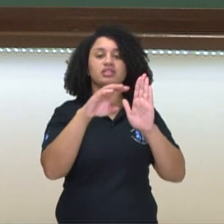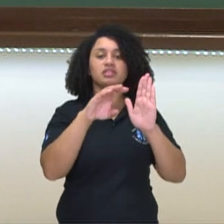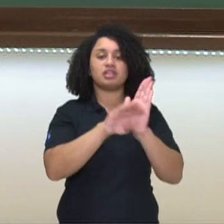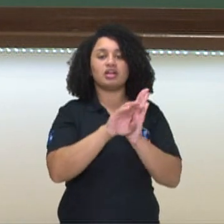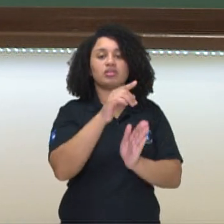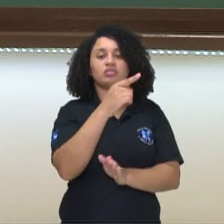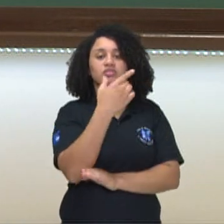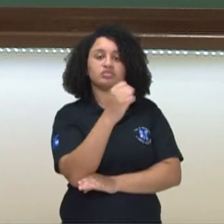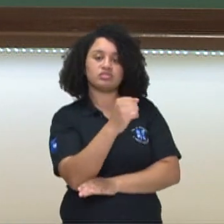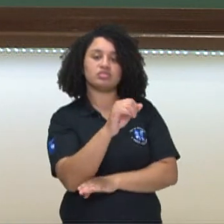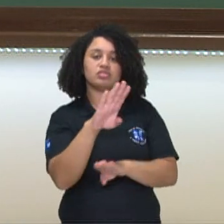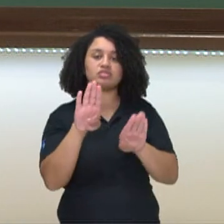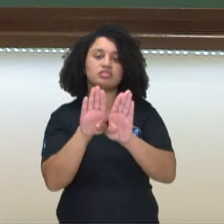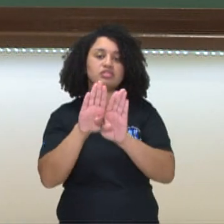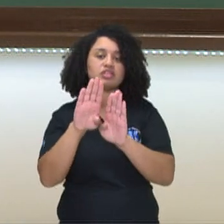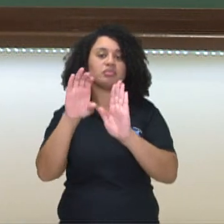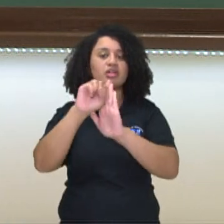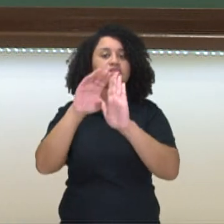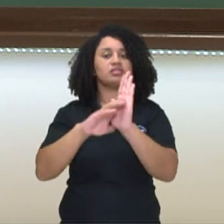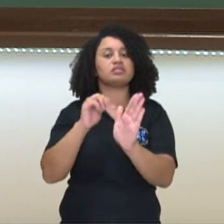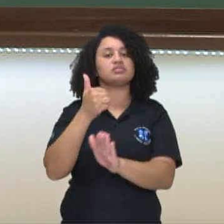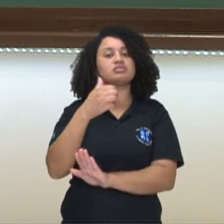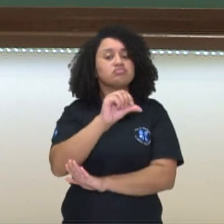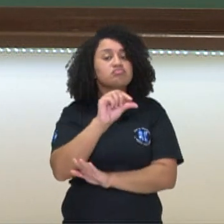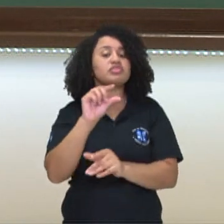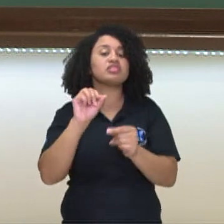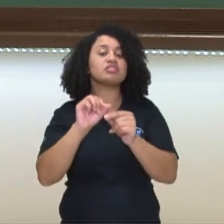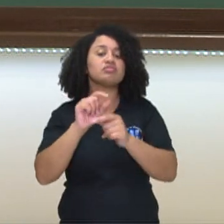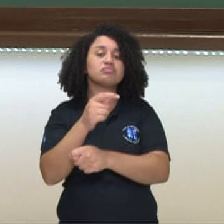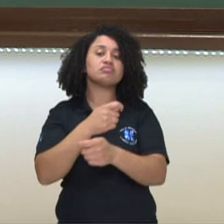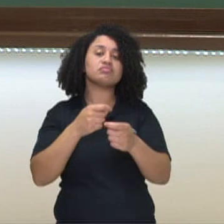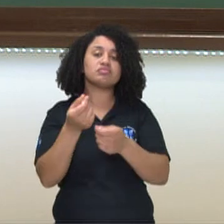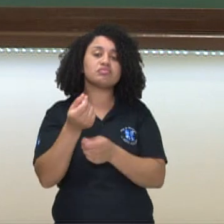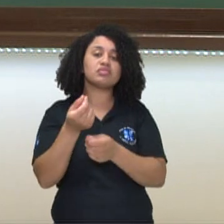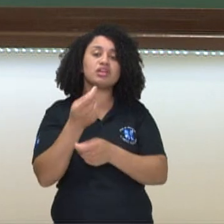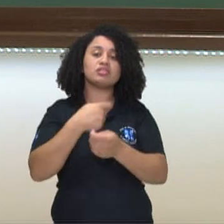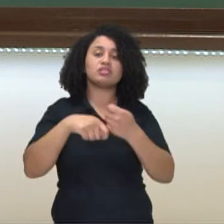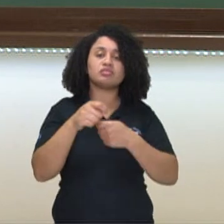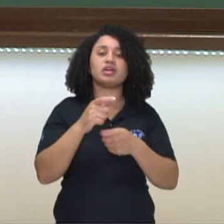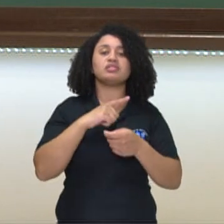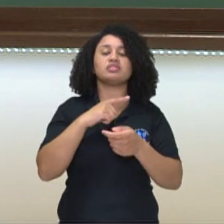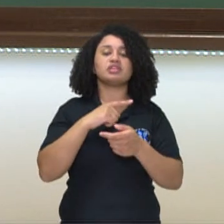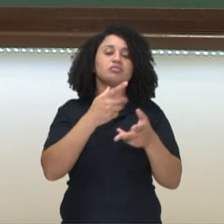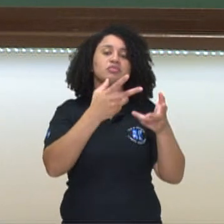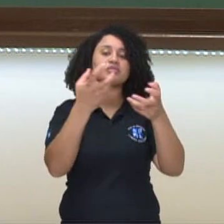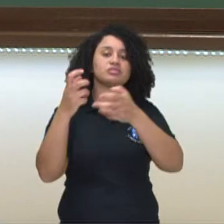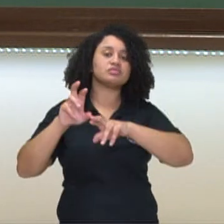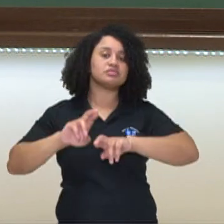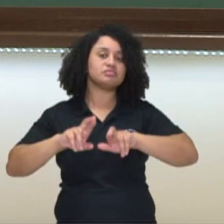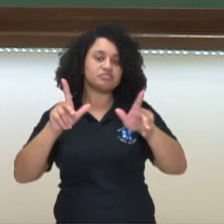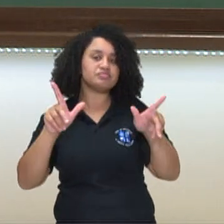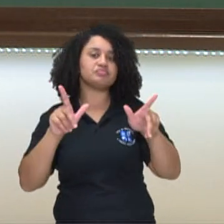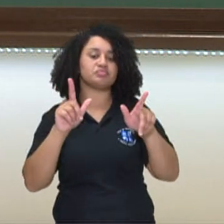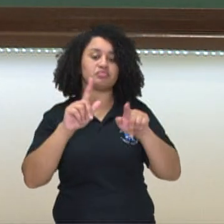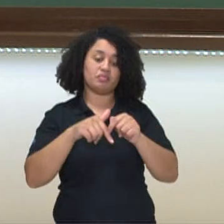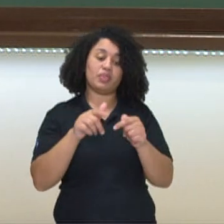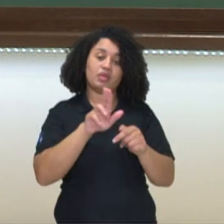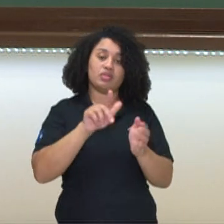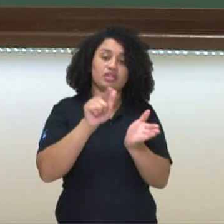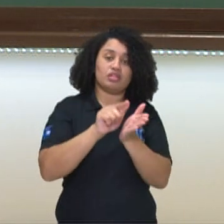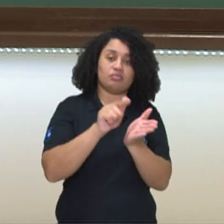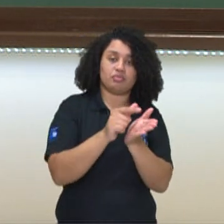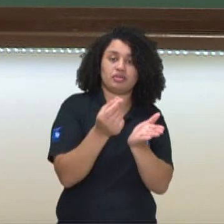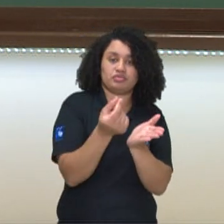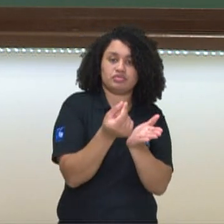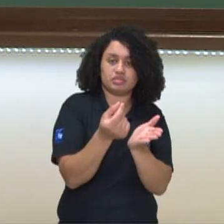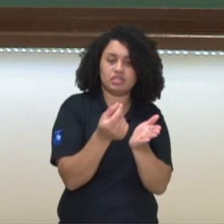que, logicamente, deram uma nova cara ao comércio, mais implementado e mais assentado no papel moeda e nas